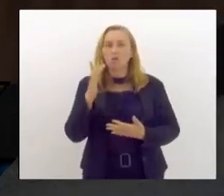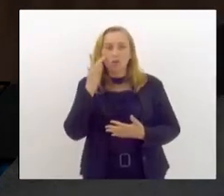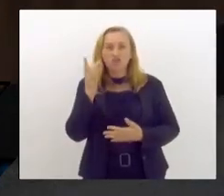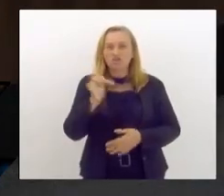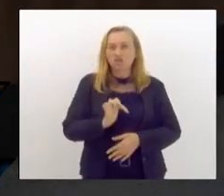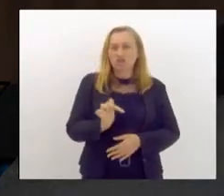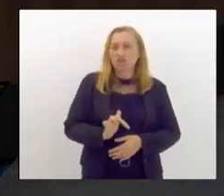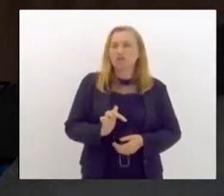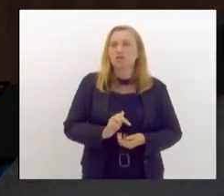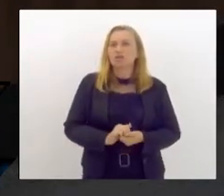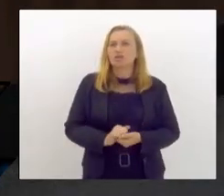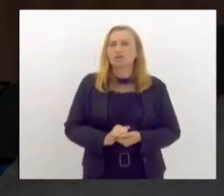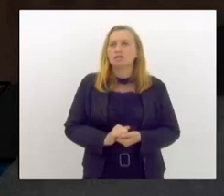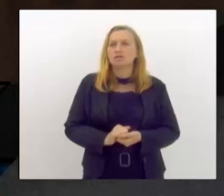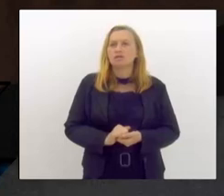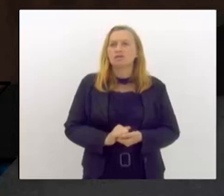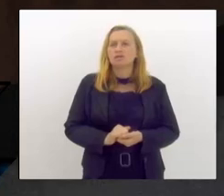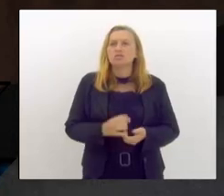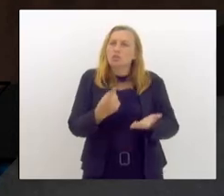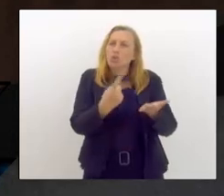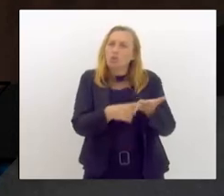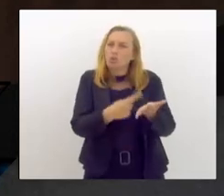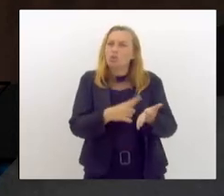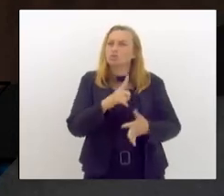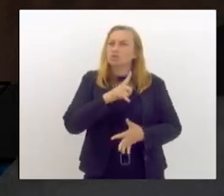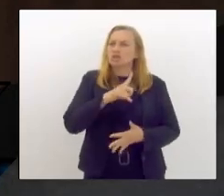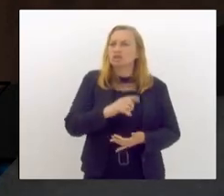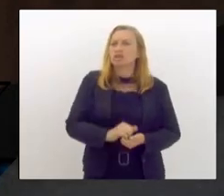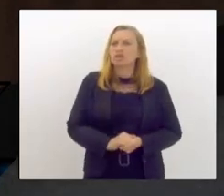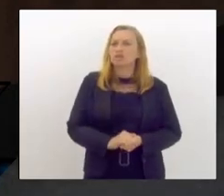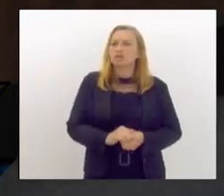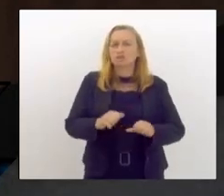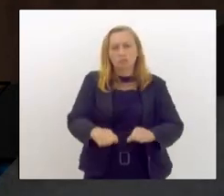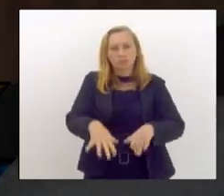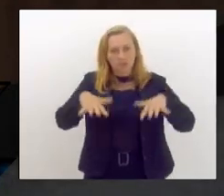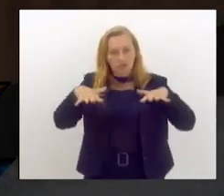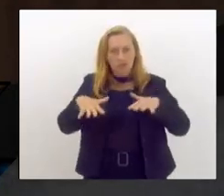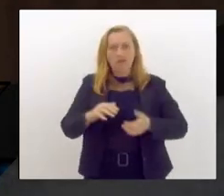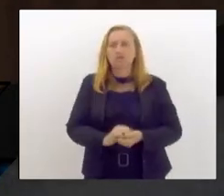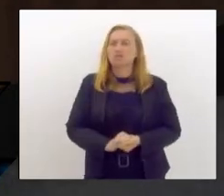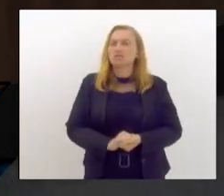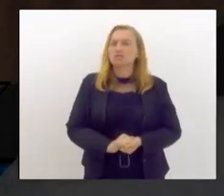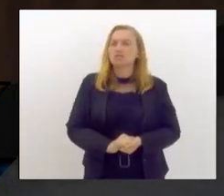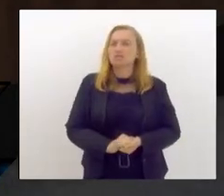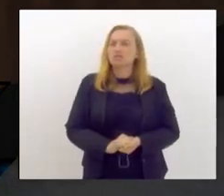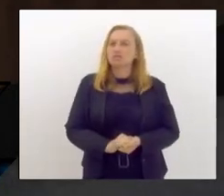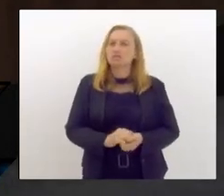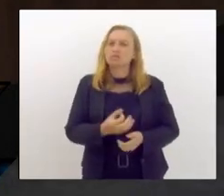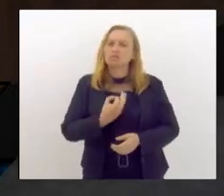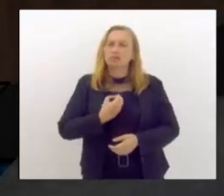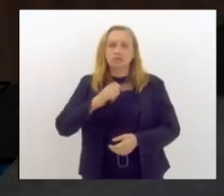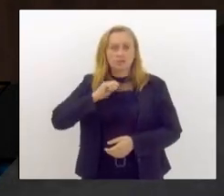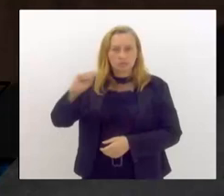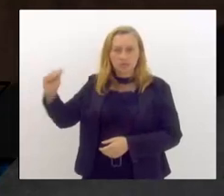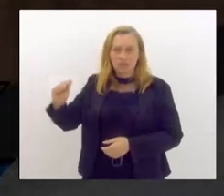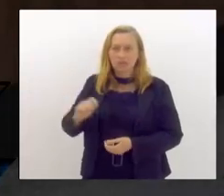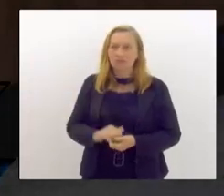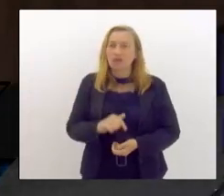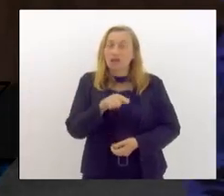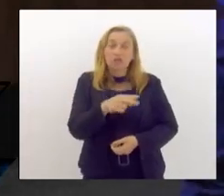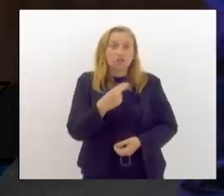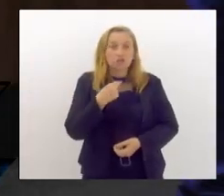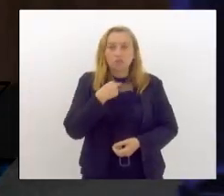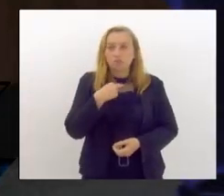condições de chegar a um acordo no plenário de um procedimento sobre as medalhas. Isso aqui não pode